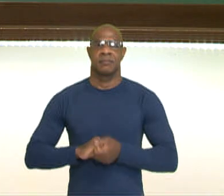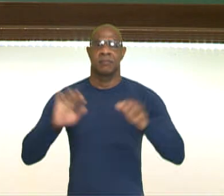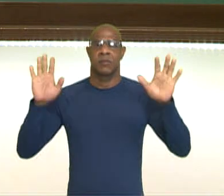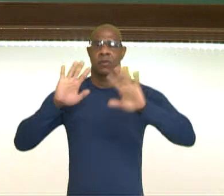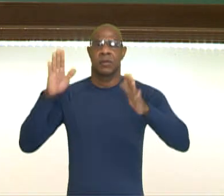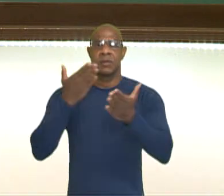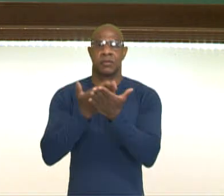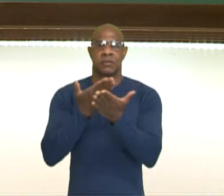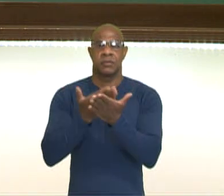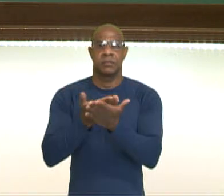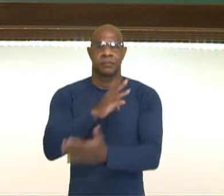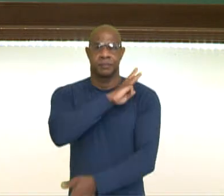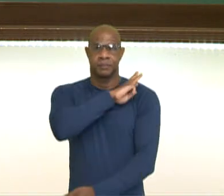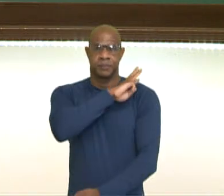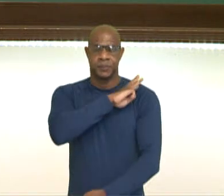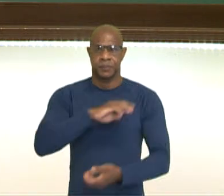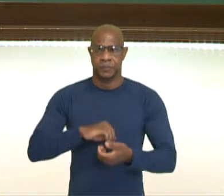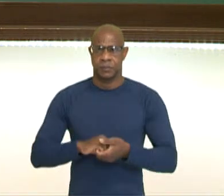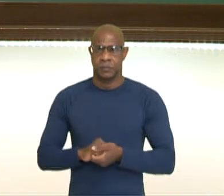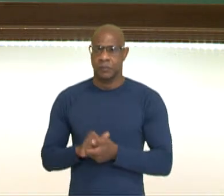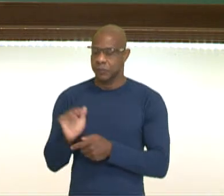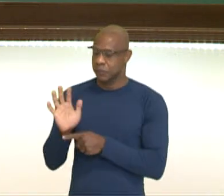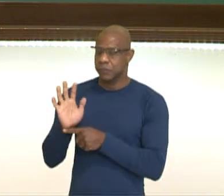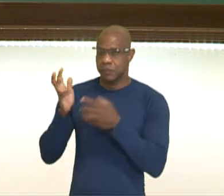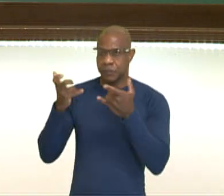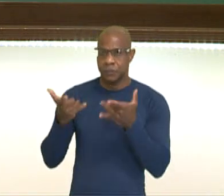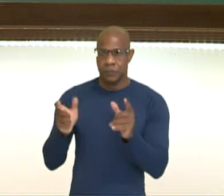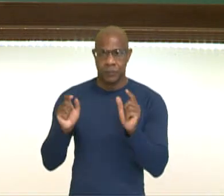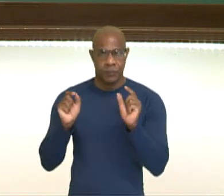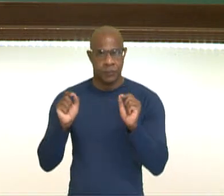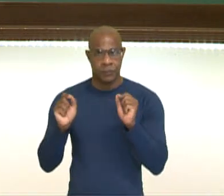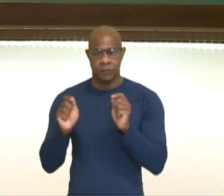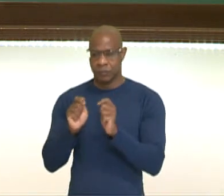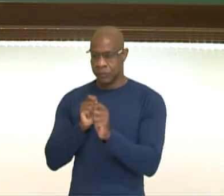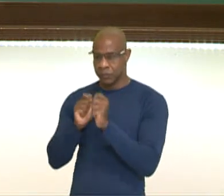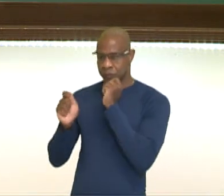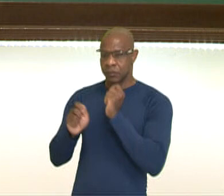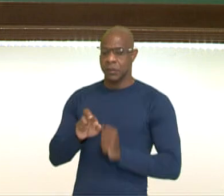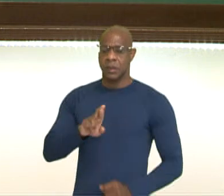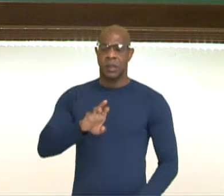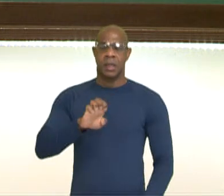Olá, estudantes da terceira série! Nesse vídeo, vamos falar sobre reportagem.